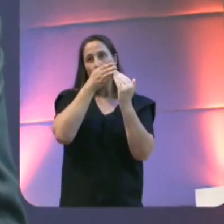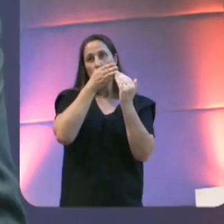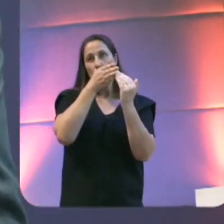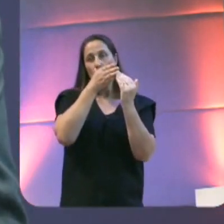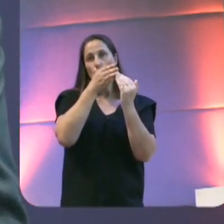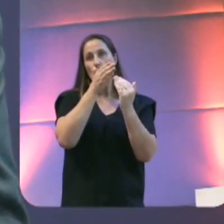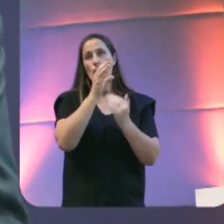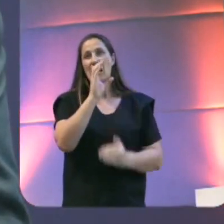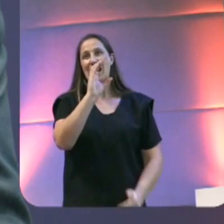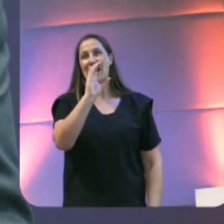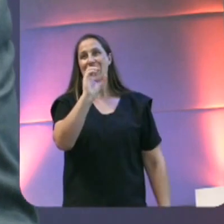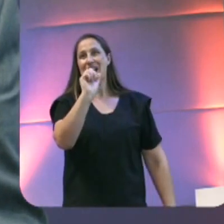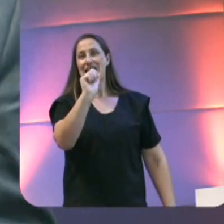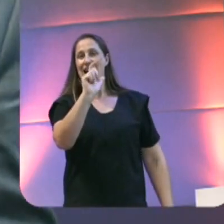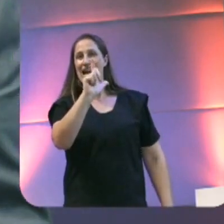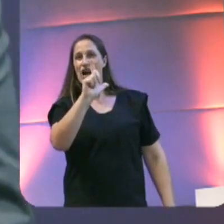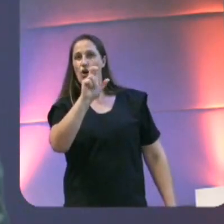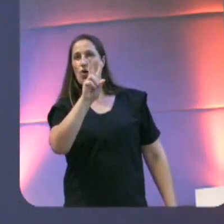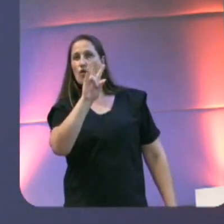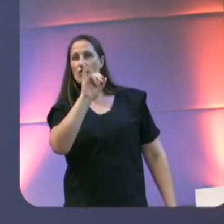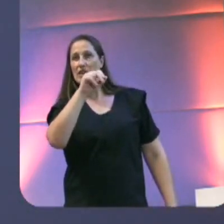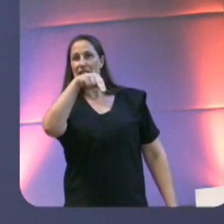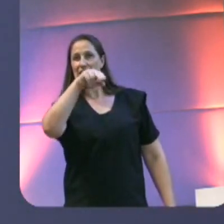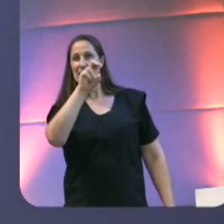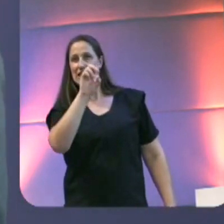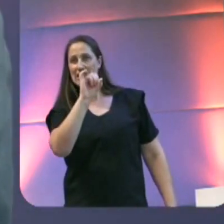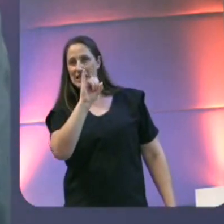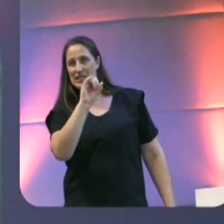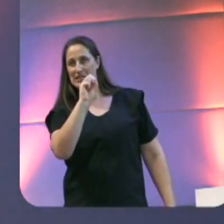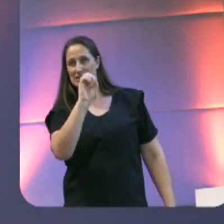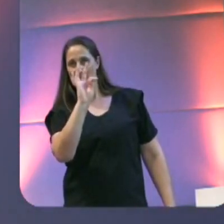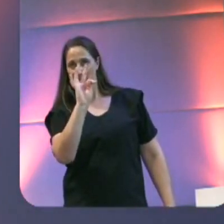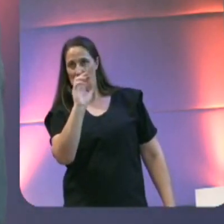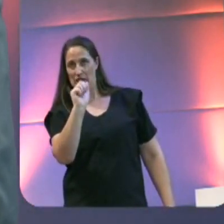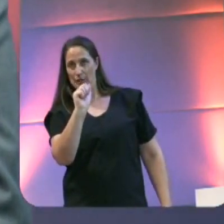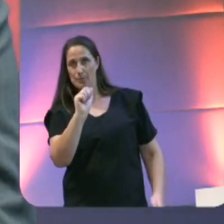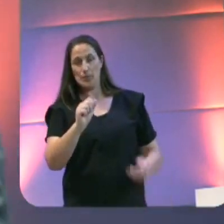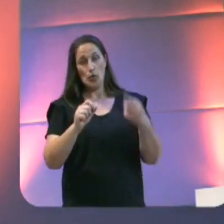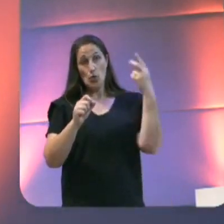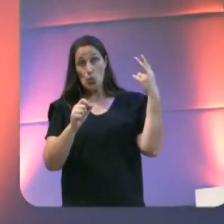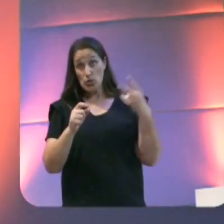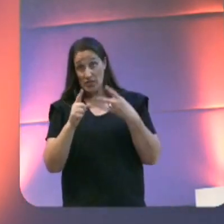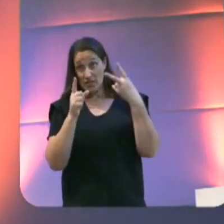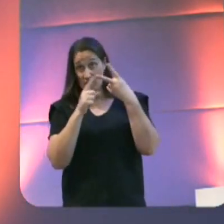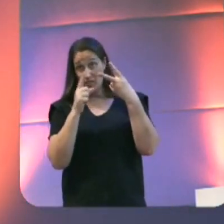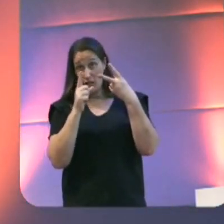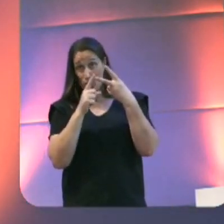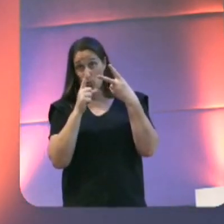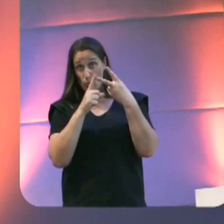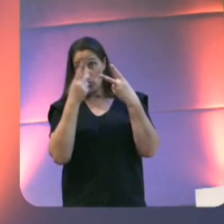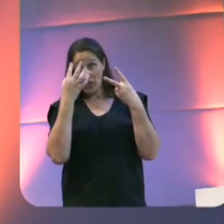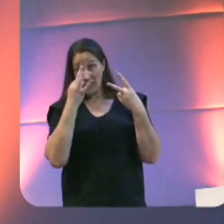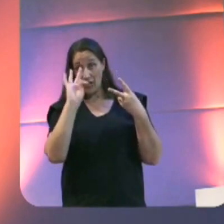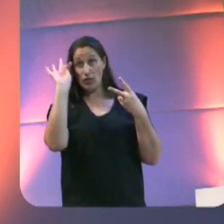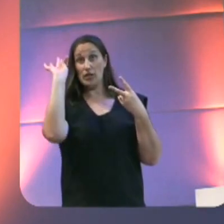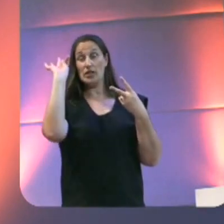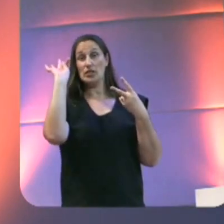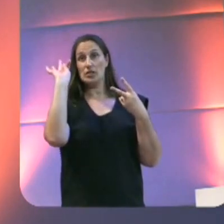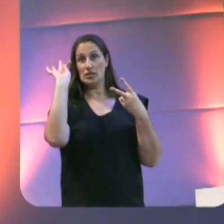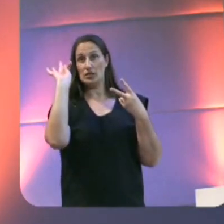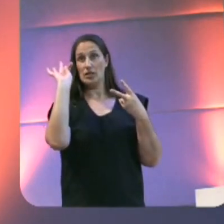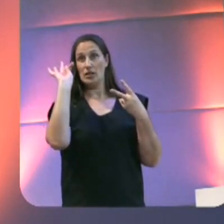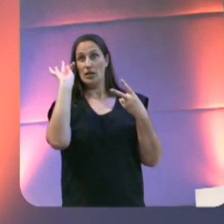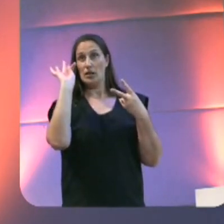calvinista. O segundo avivamento americano baseava-se numa teologia arminiana,